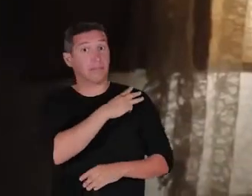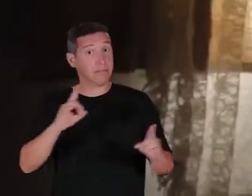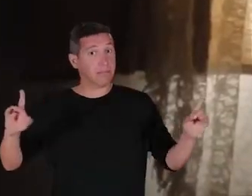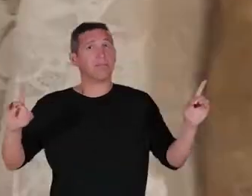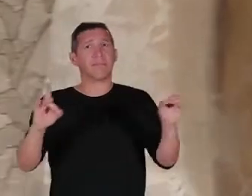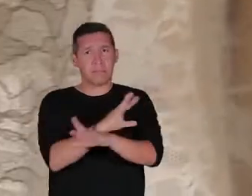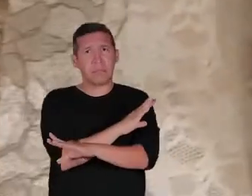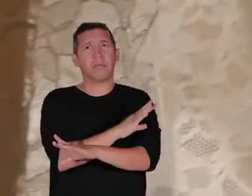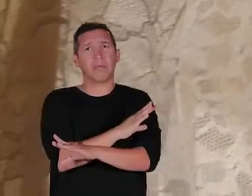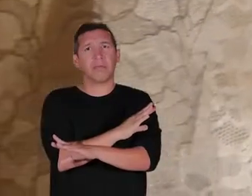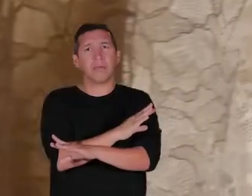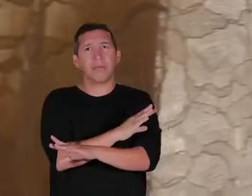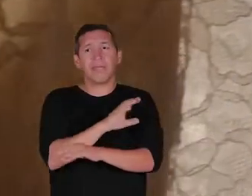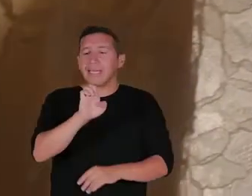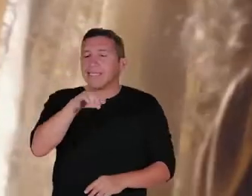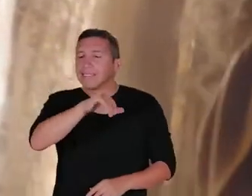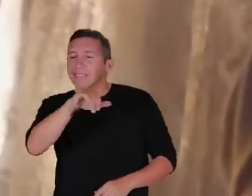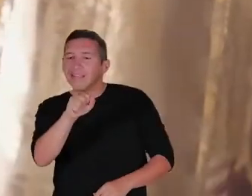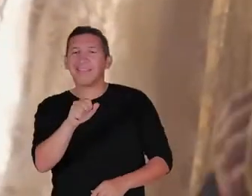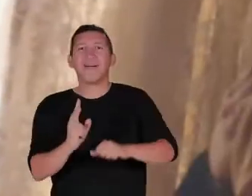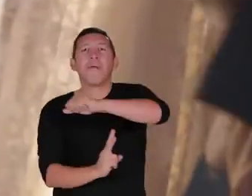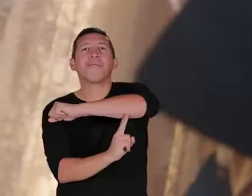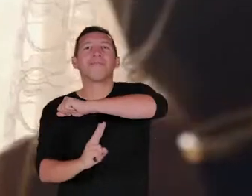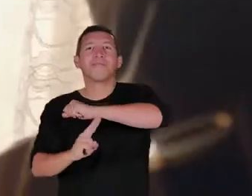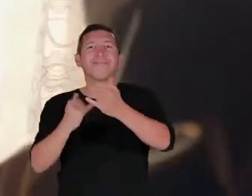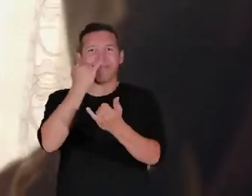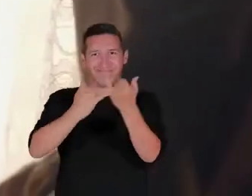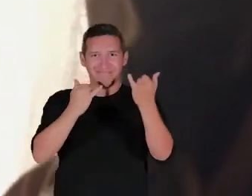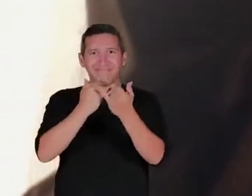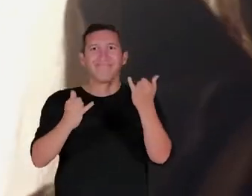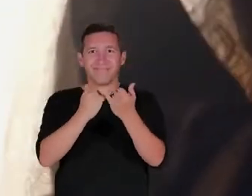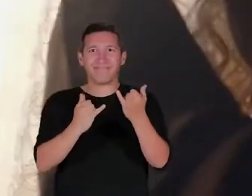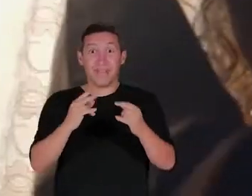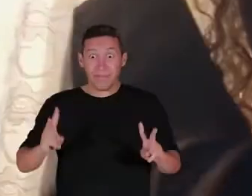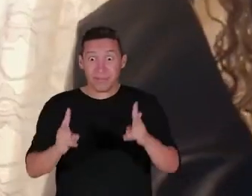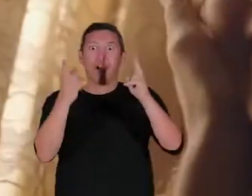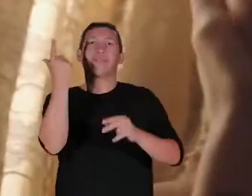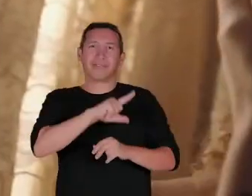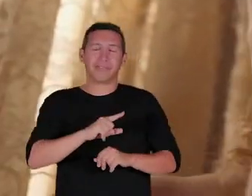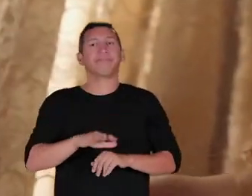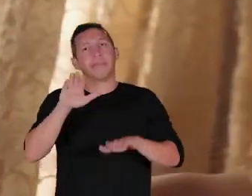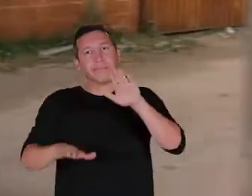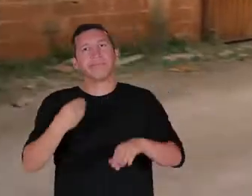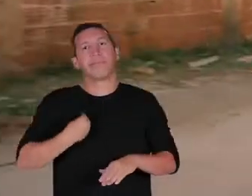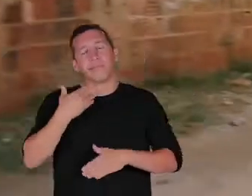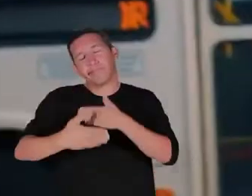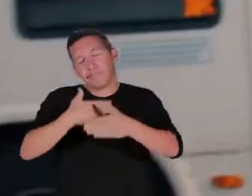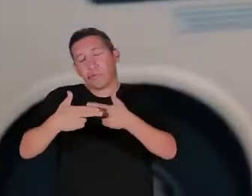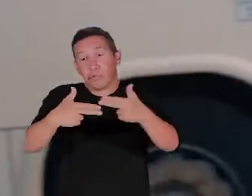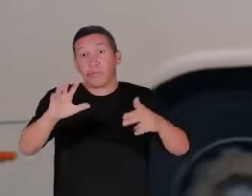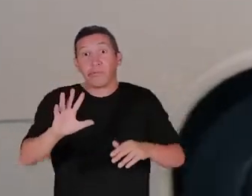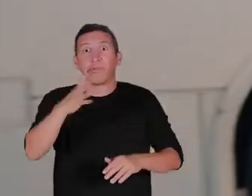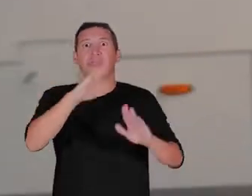vou concluir o terceiro ano. O Enseja, ele é uma ponte, é o meio para ela conquistar. Às vezes,